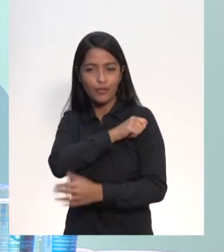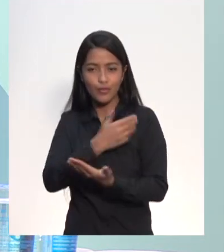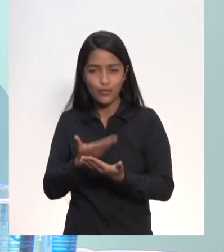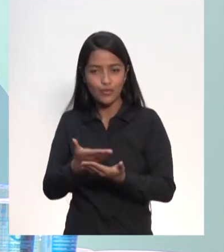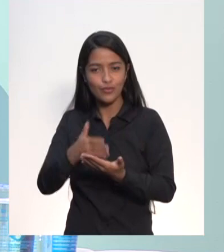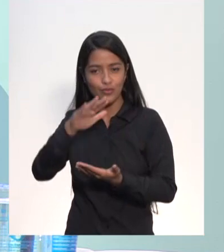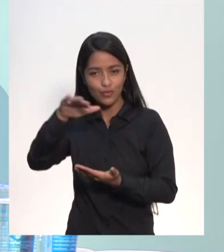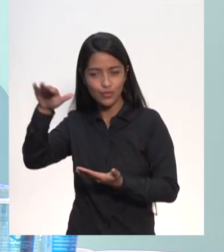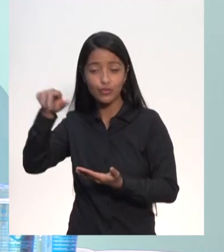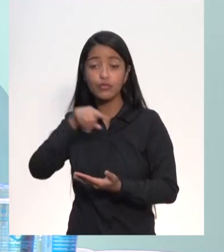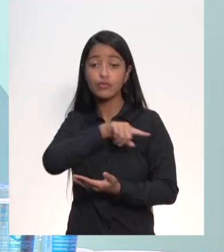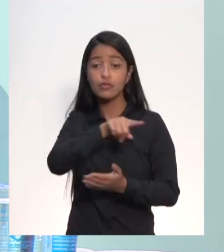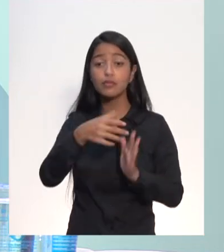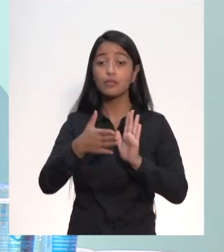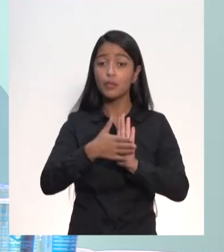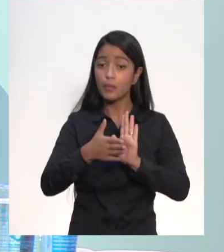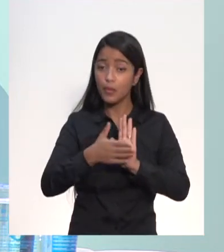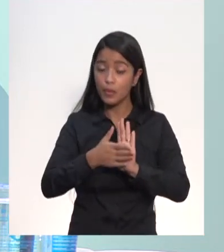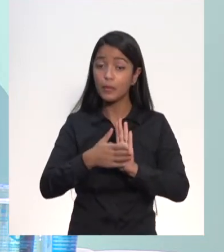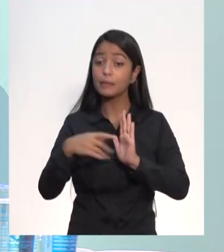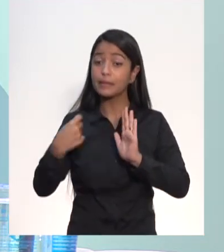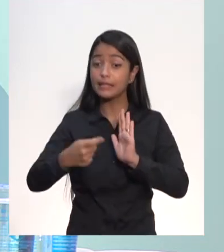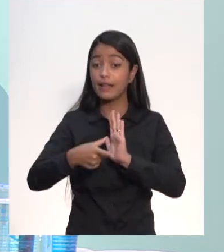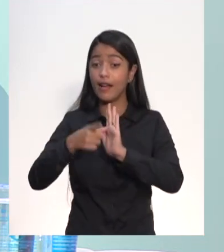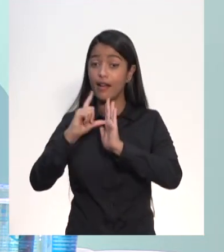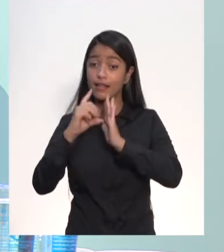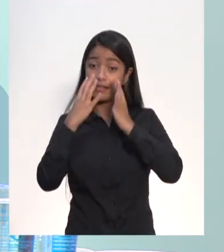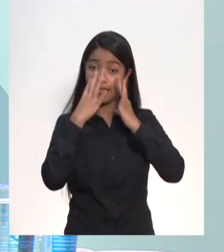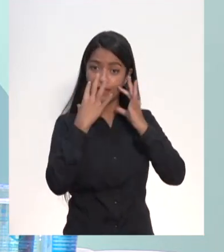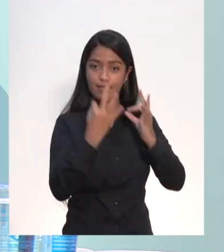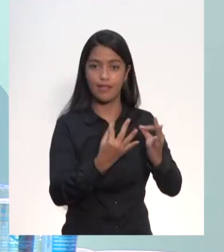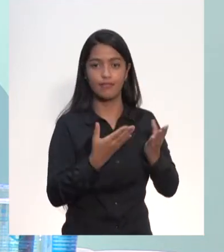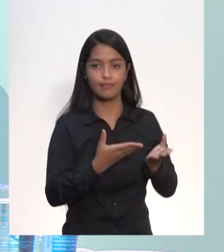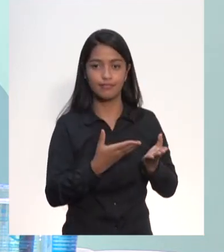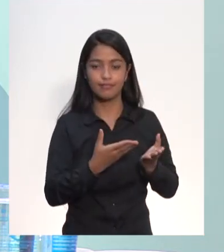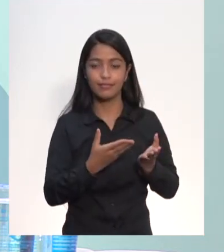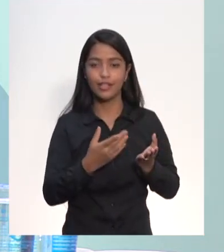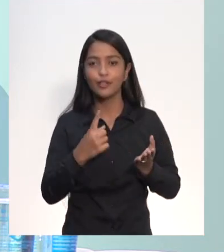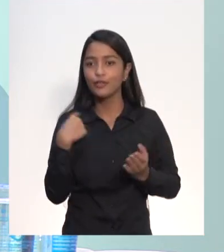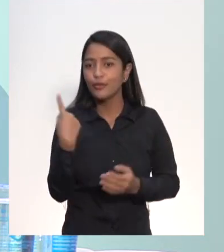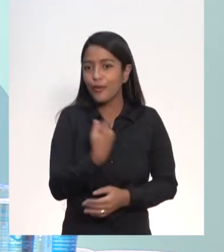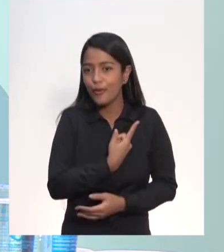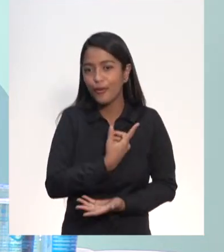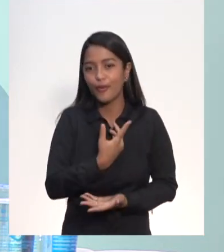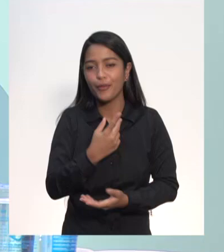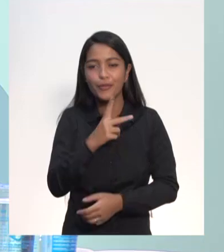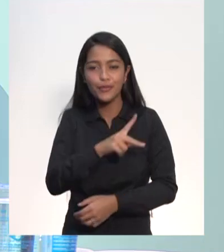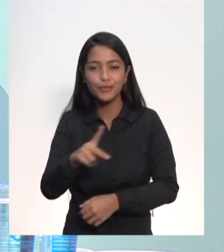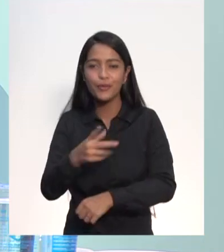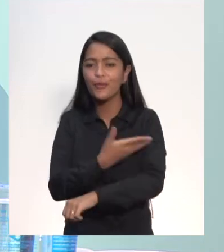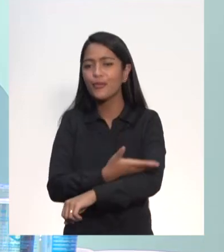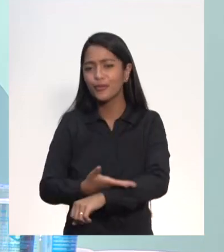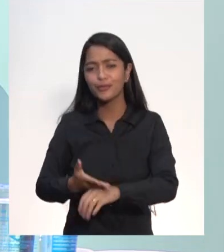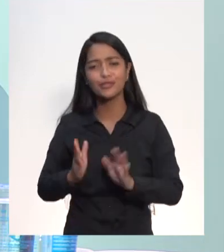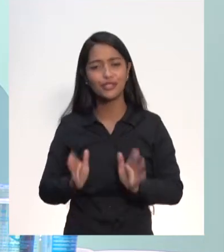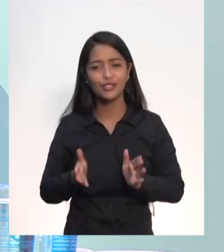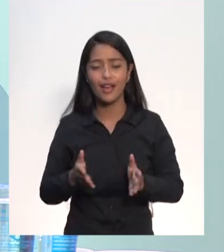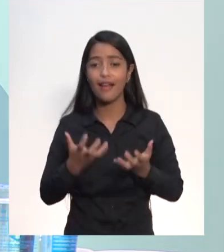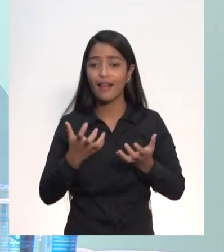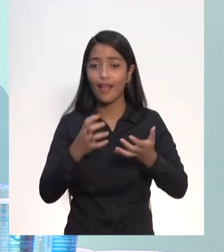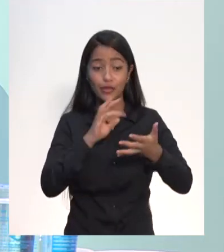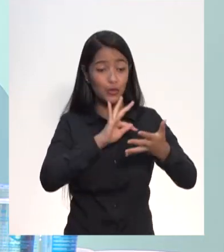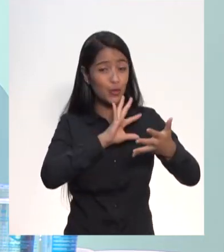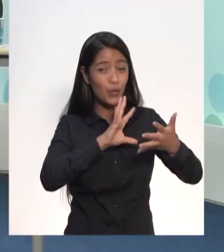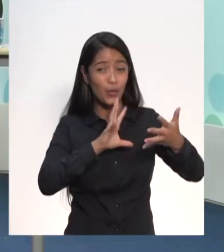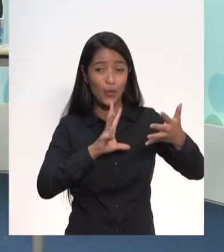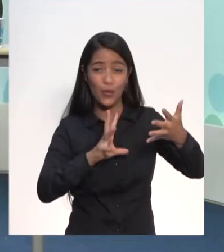as alunas. Porque a gente tem essa tendência natural de querer colocar tudo, porque realmente tudo que está lá é importante. Agora,